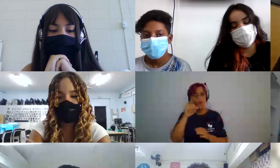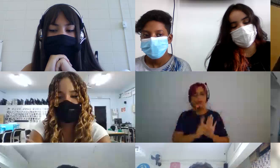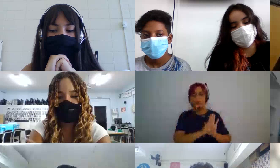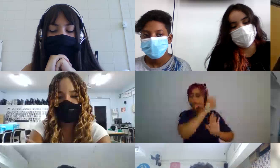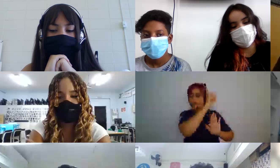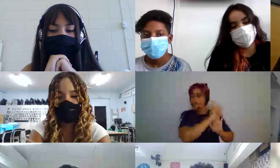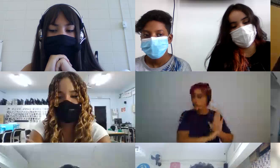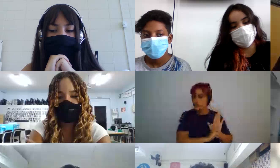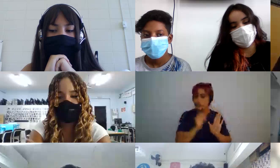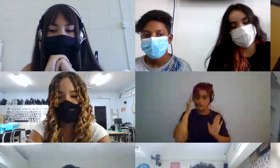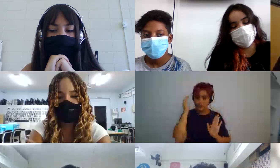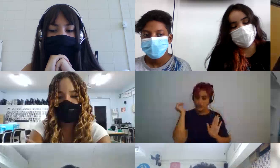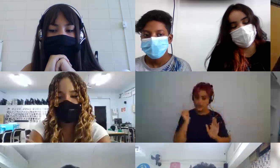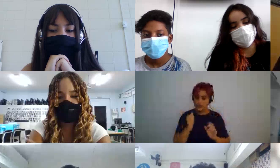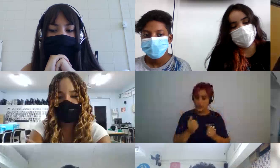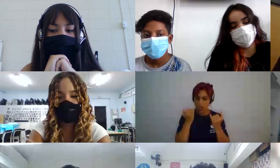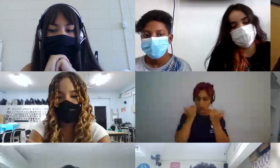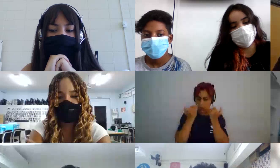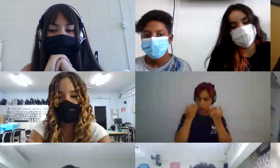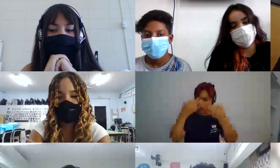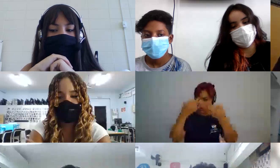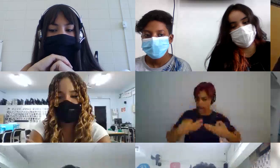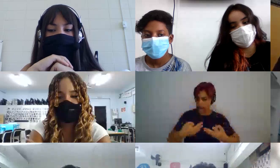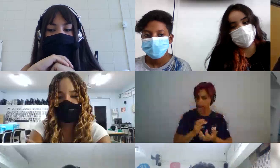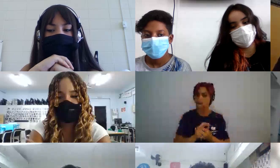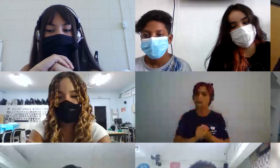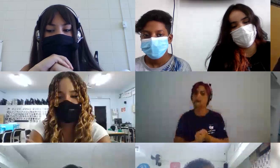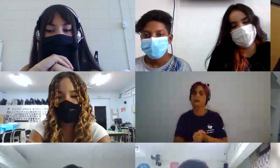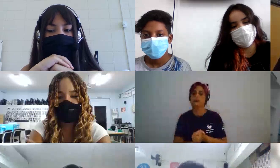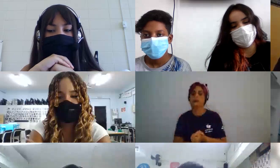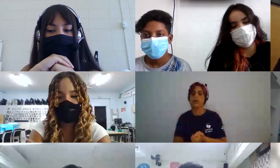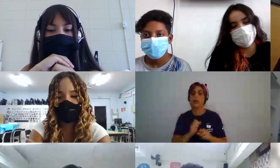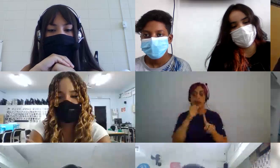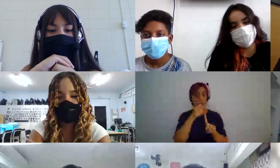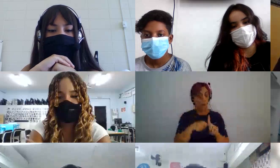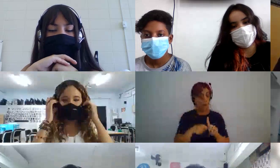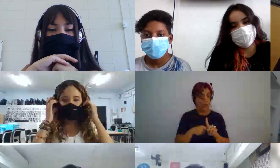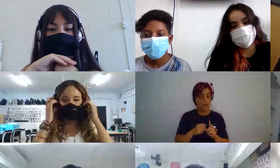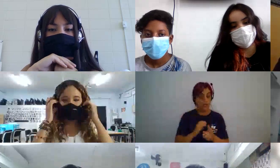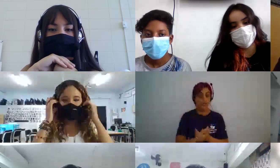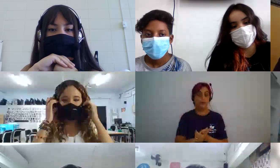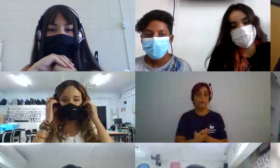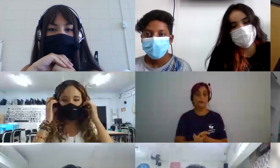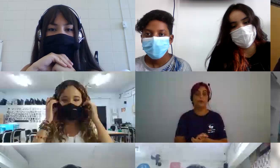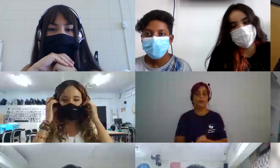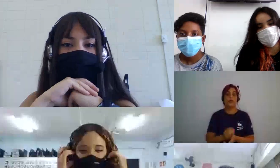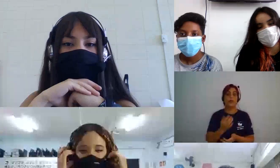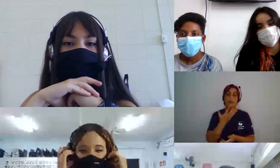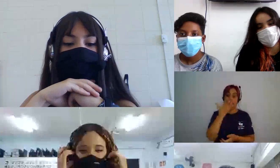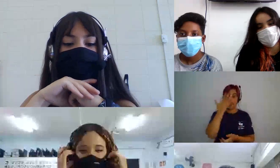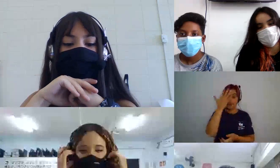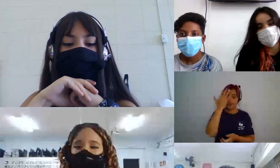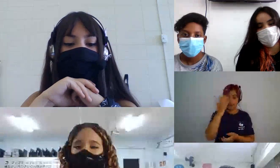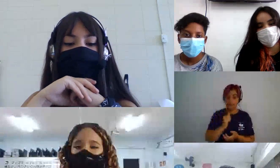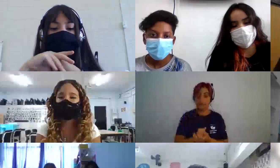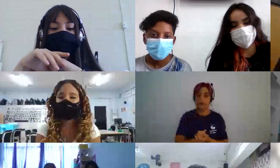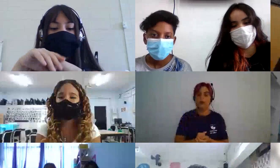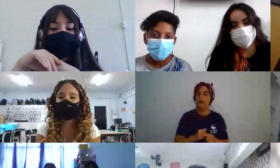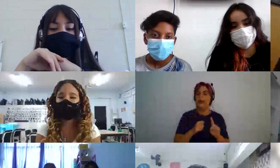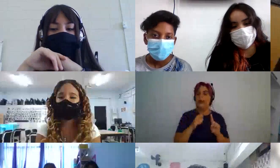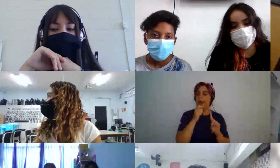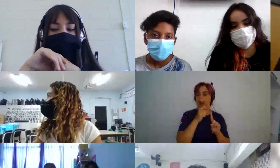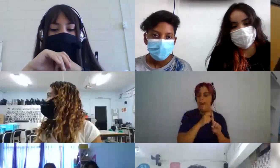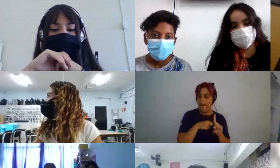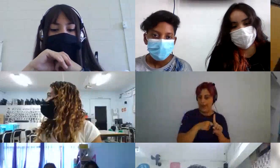as informações corretas. Vocês devem ter ouvido falar nesse mês que passou, que foi o mês de fevereiro. O mês de fevereiro é um mês que